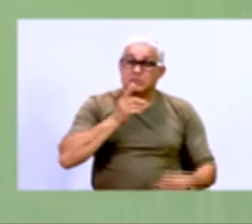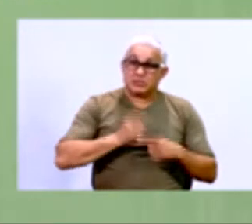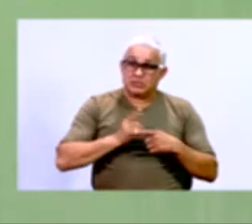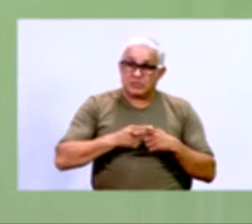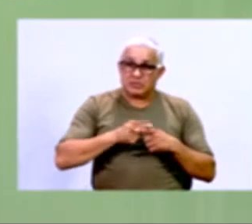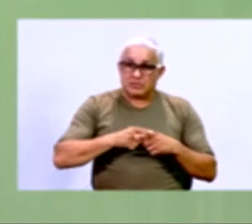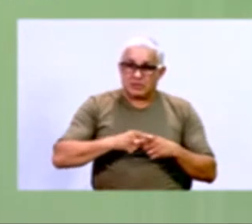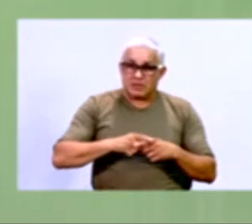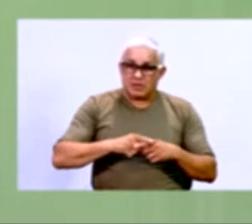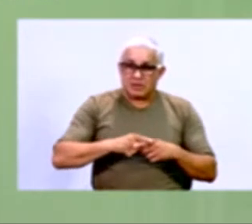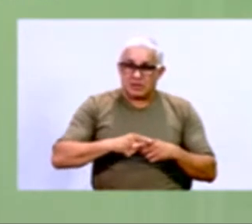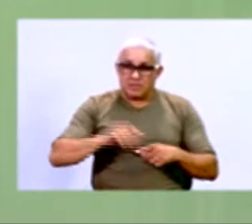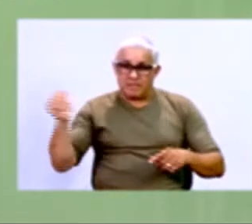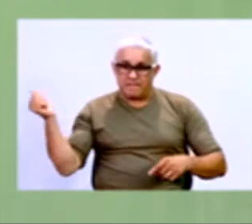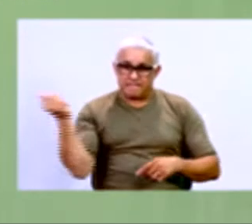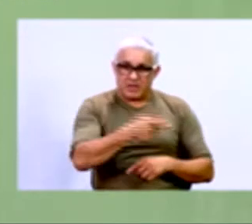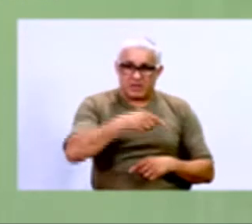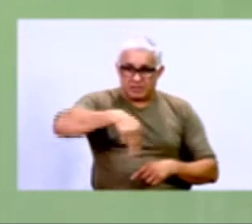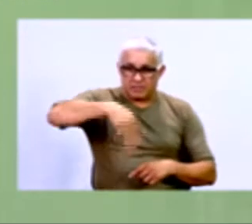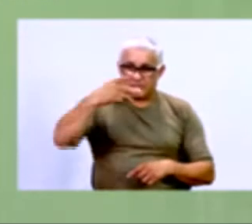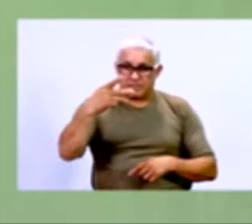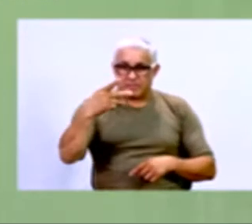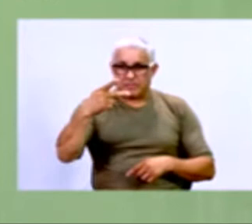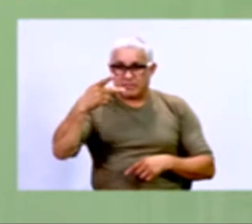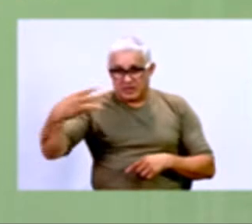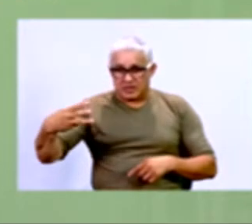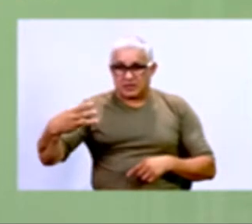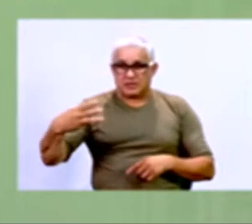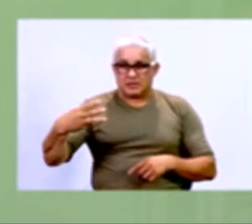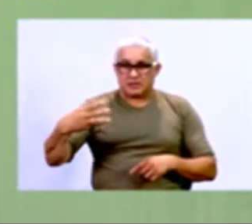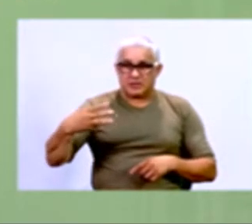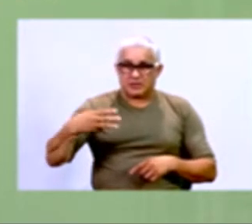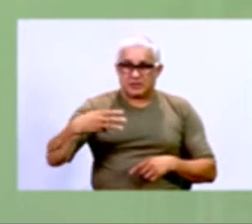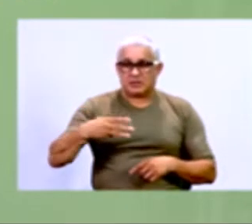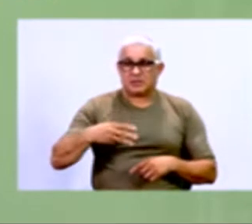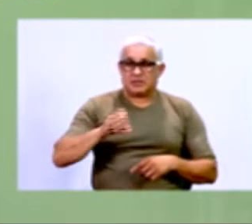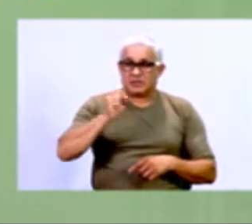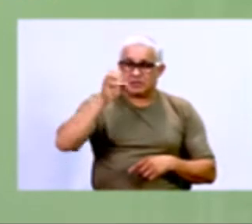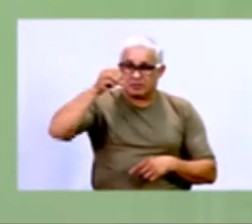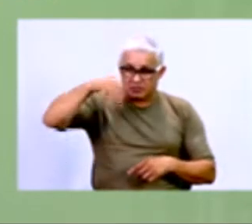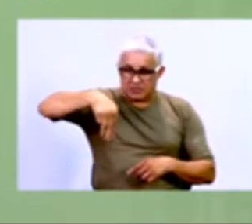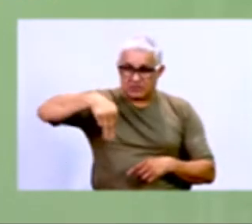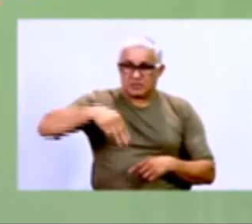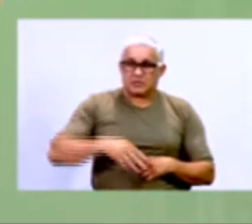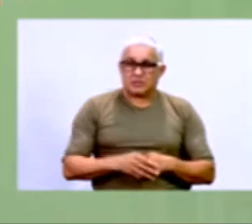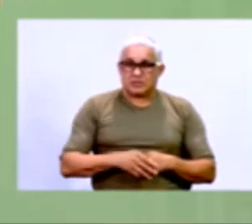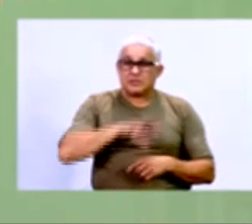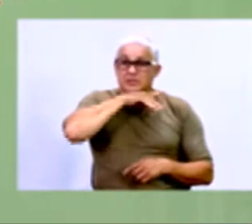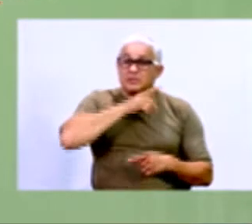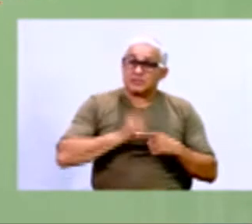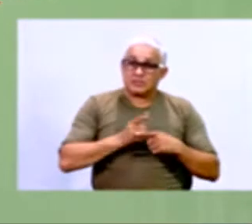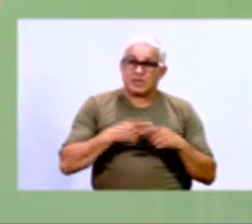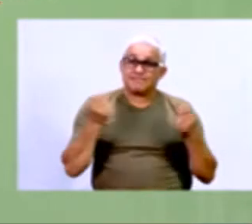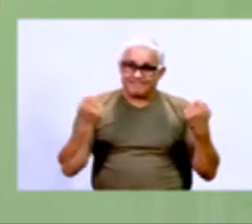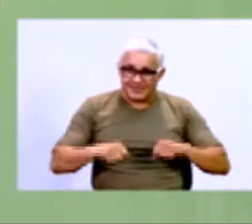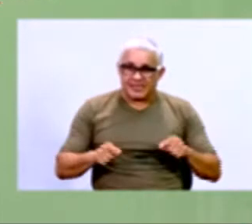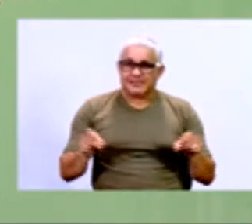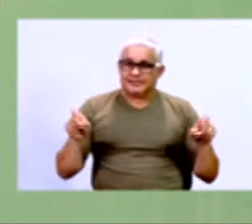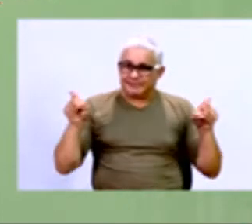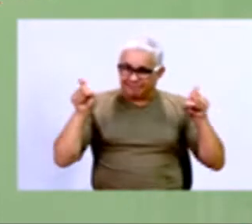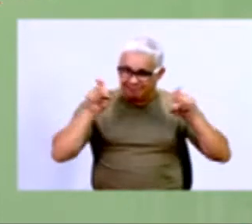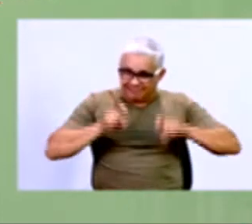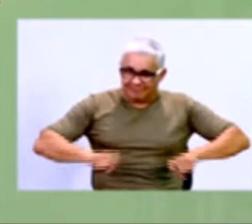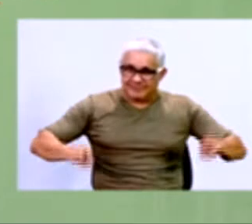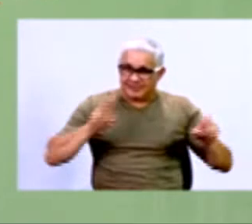em qualidade de som. A desvantagem: ele exige maior poder computacional para sua